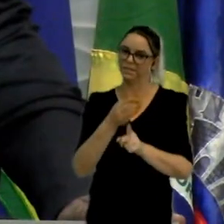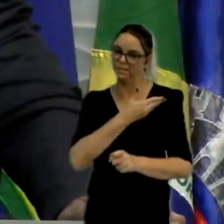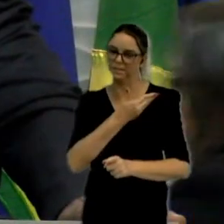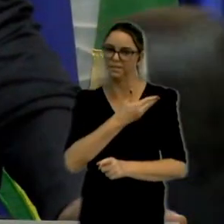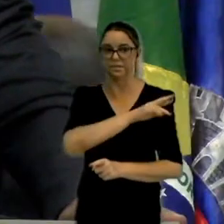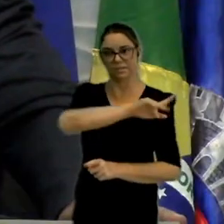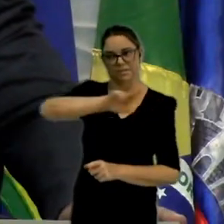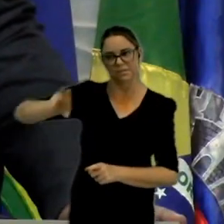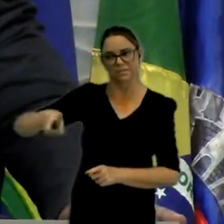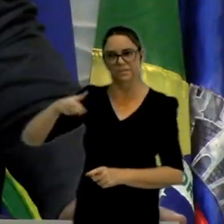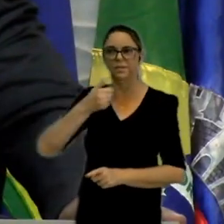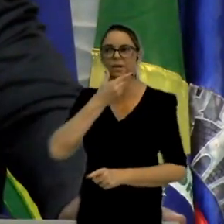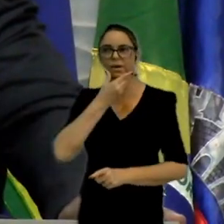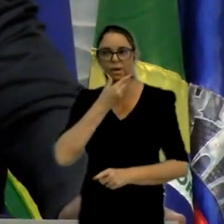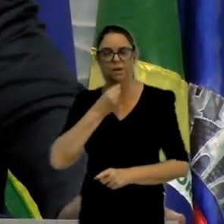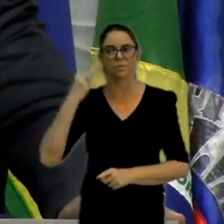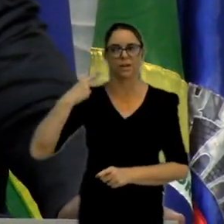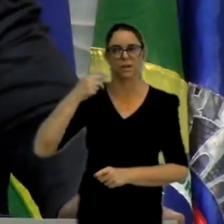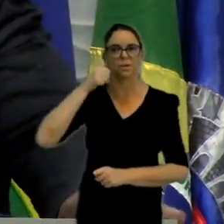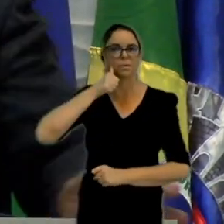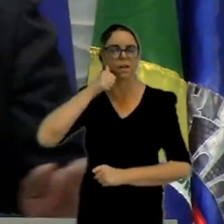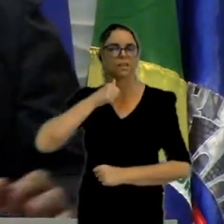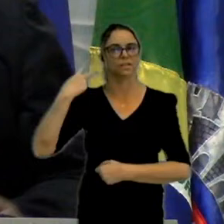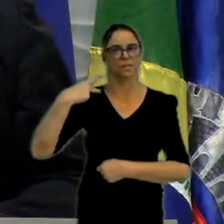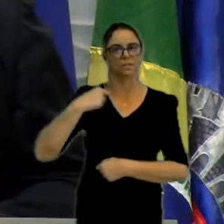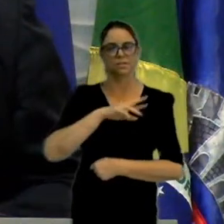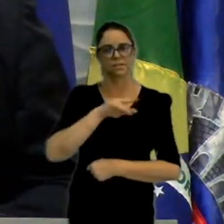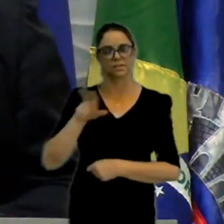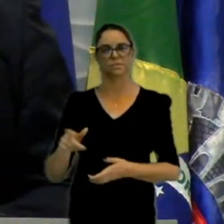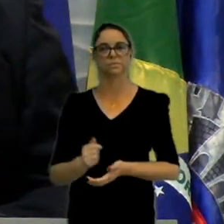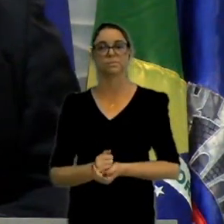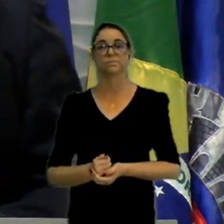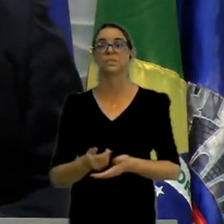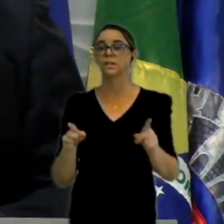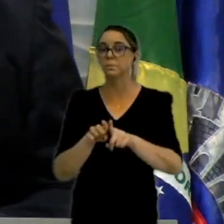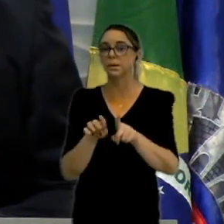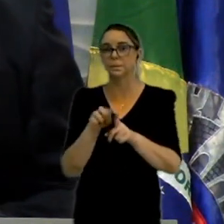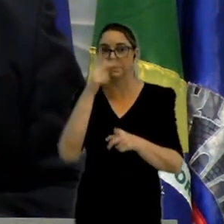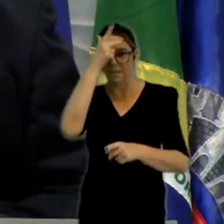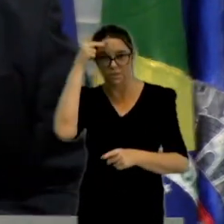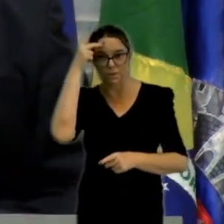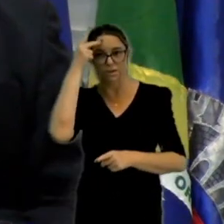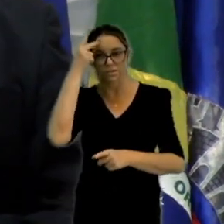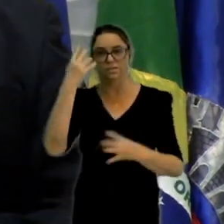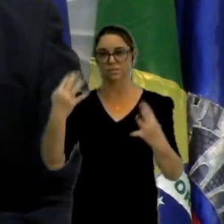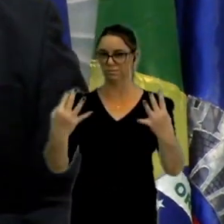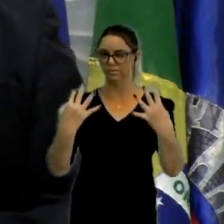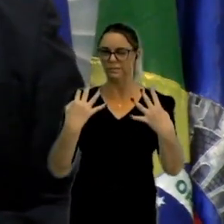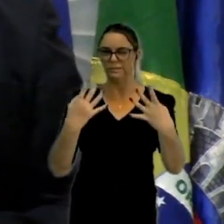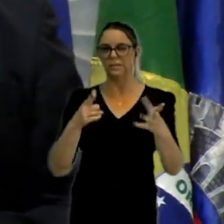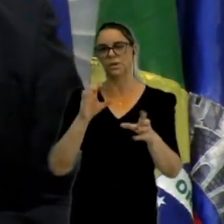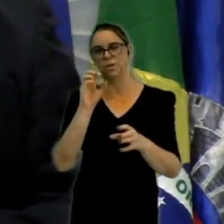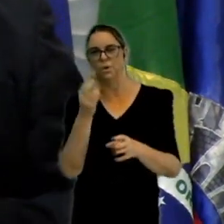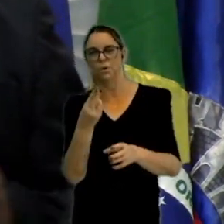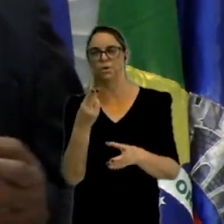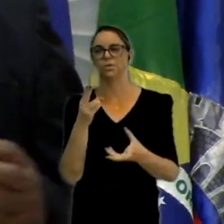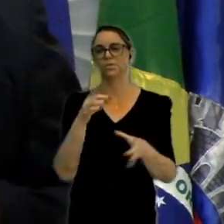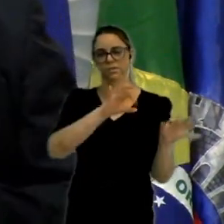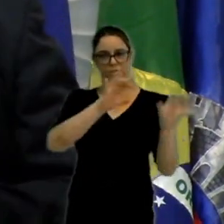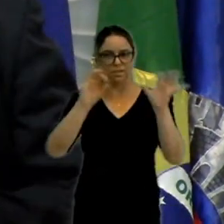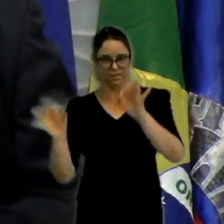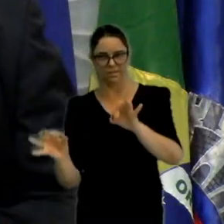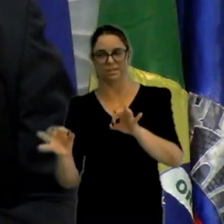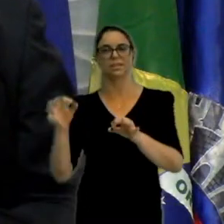vereadoras, pessoal que nos acompanha através da Rádio São Bento FM, Espírito Santo FM, pessoal que nos